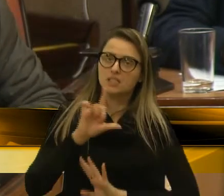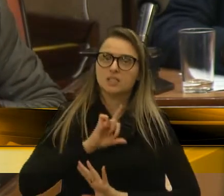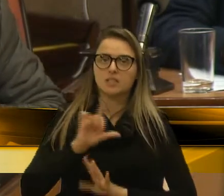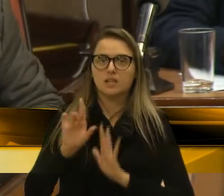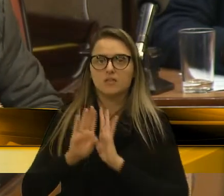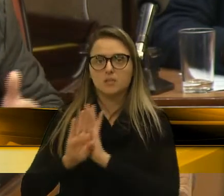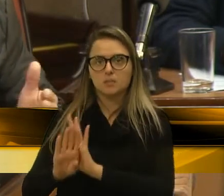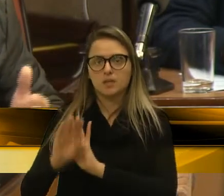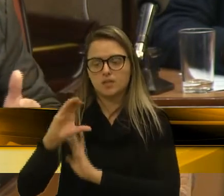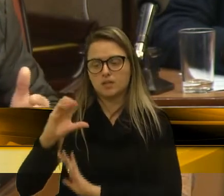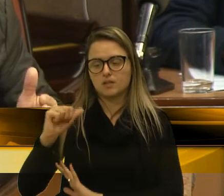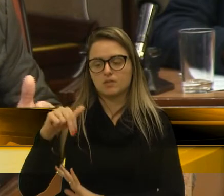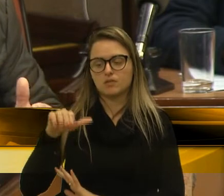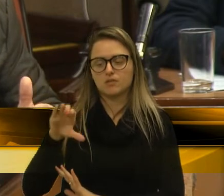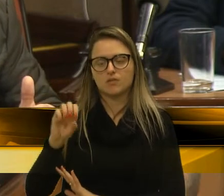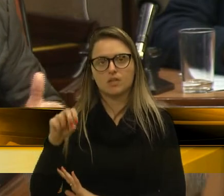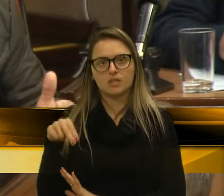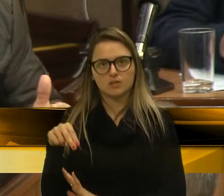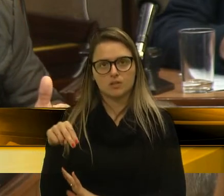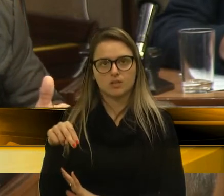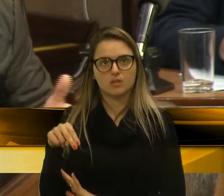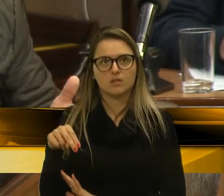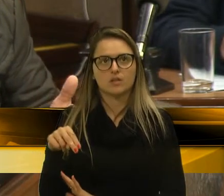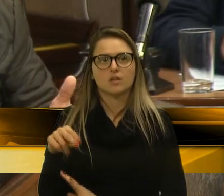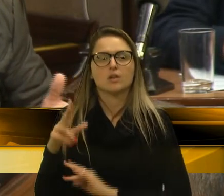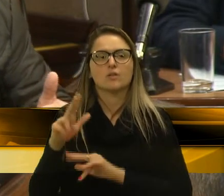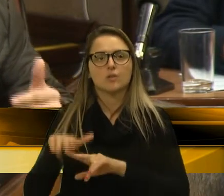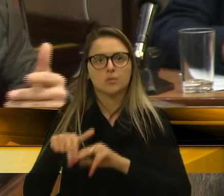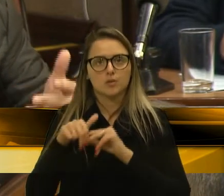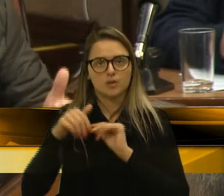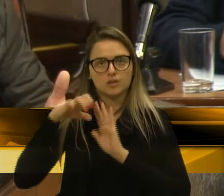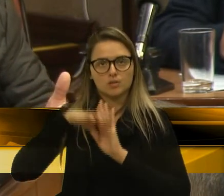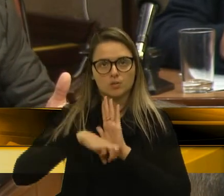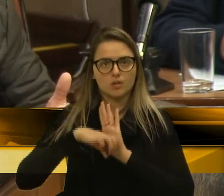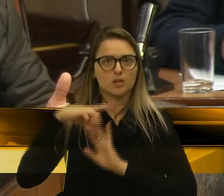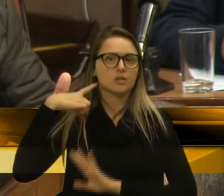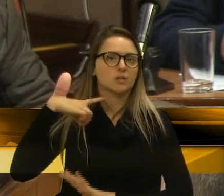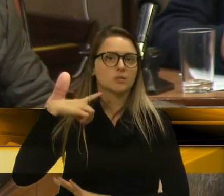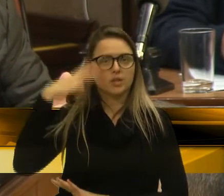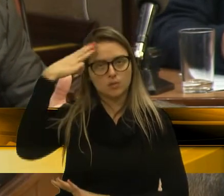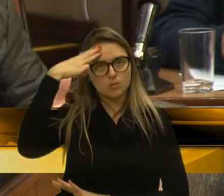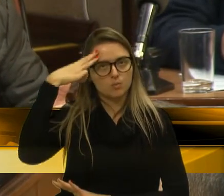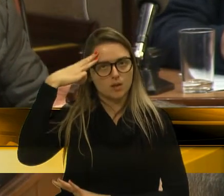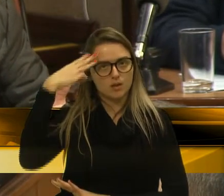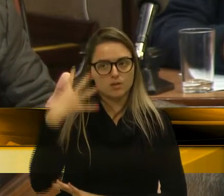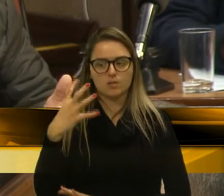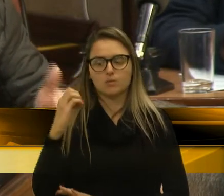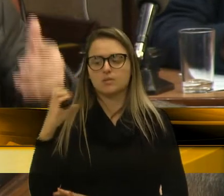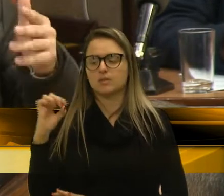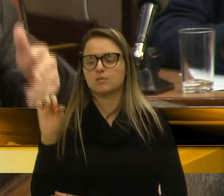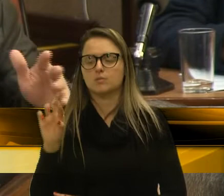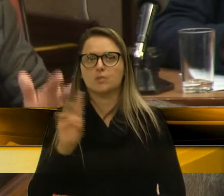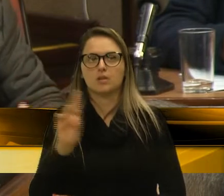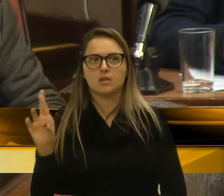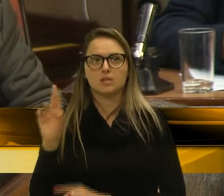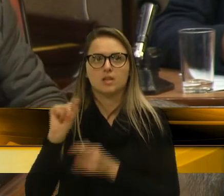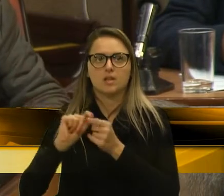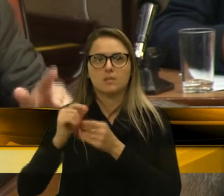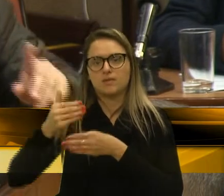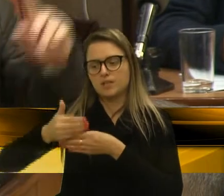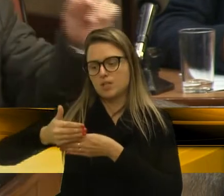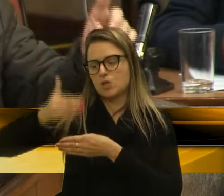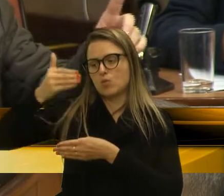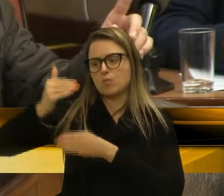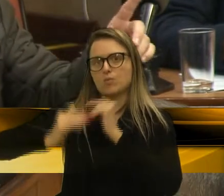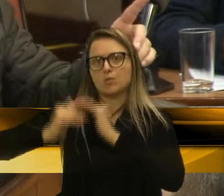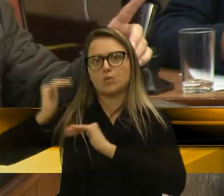nesses últimos meses, foi graças a uma emenda do ex-deputado Mauro Pereira de R$400 mil para fazer um muro de contenção. Então não é nem